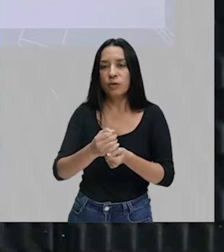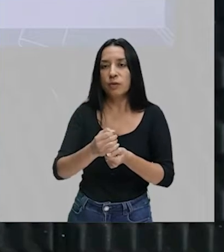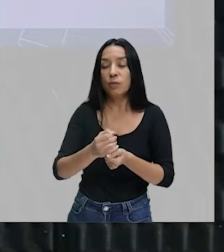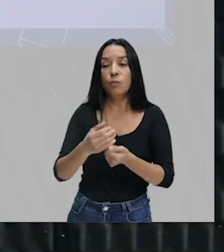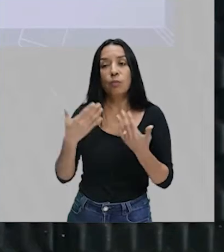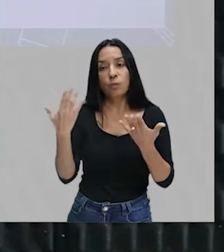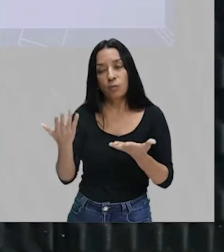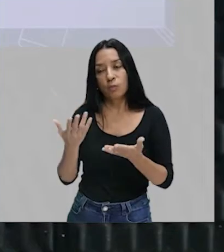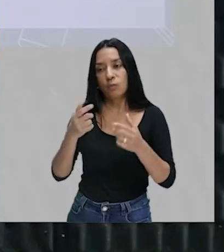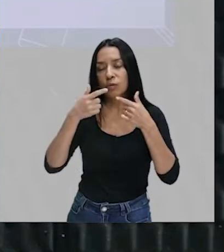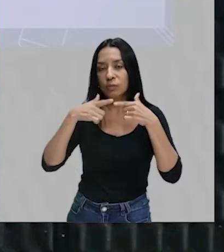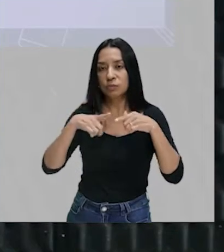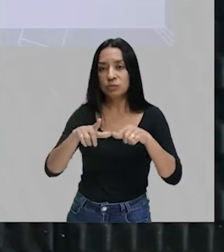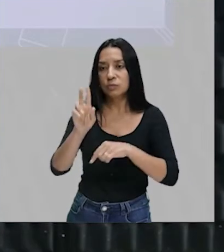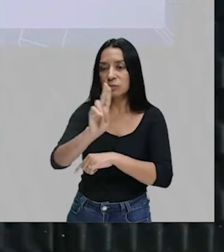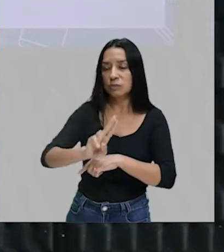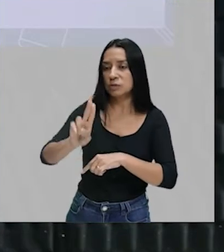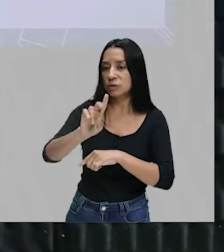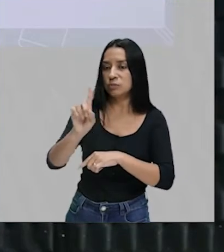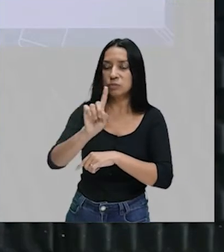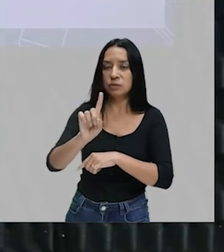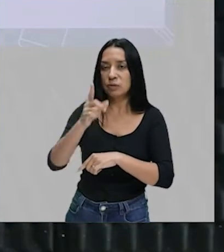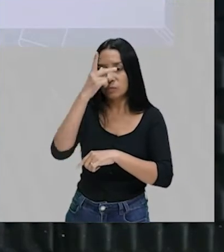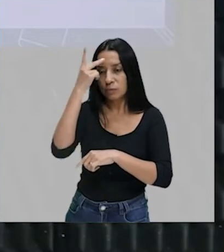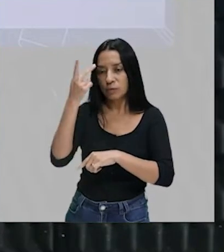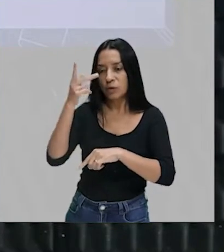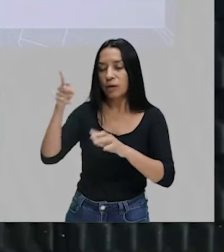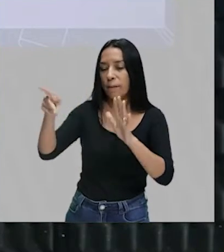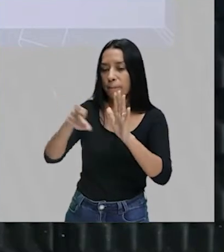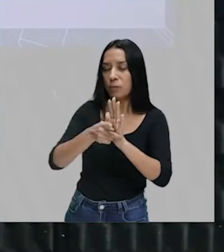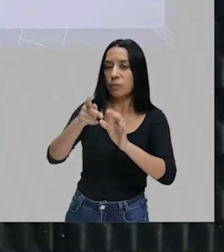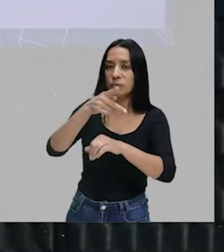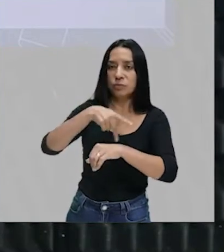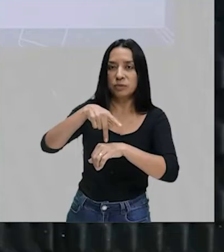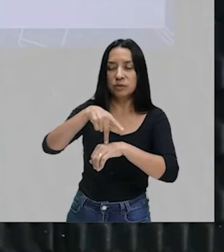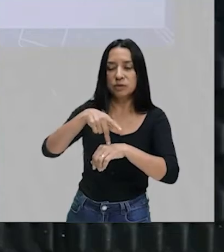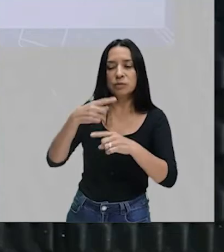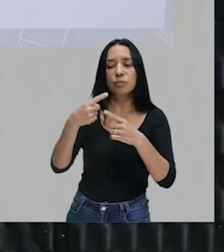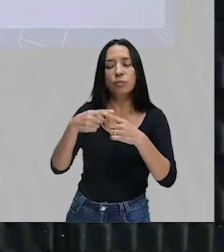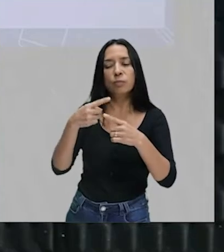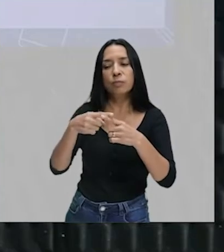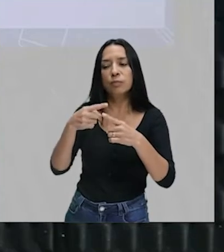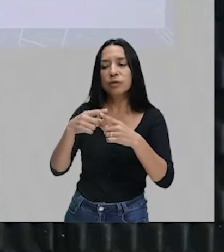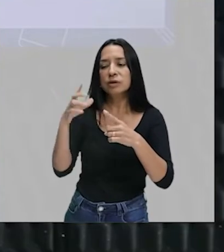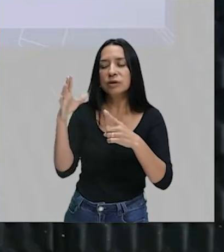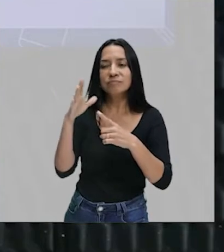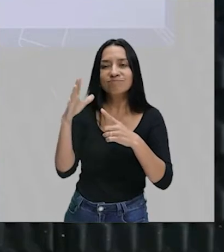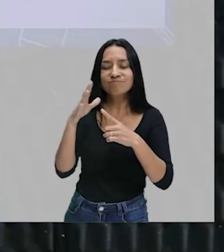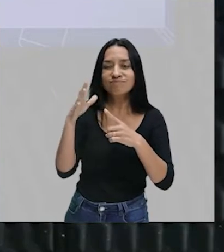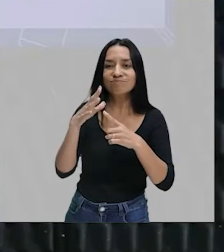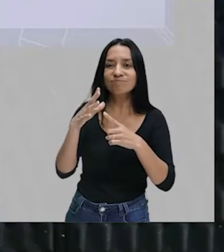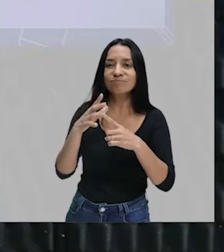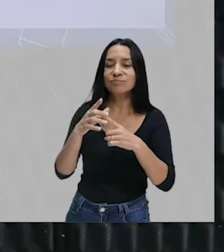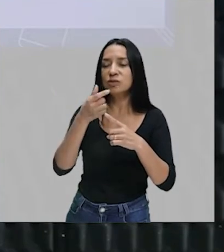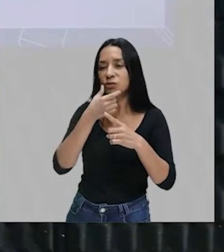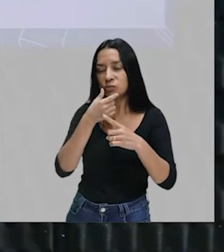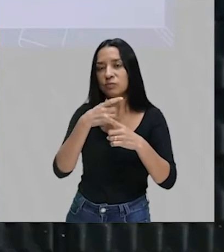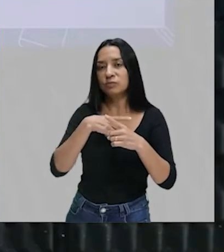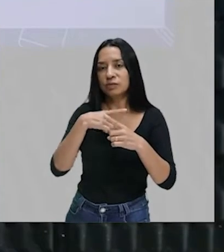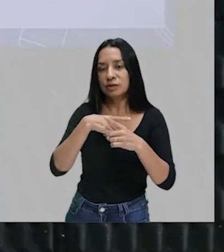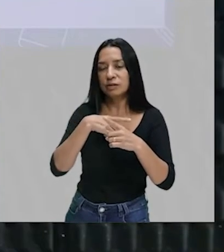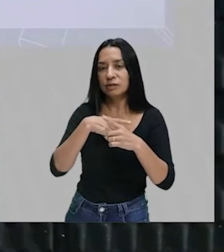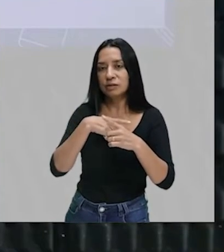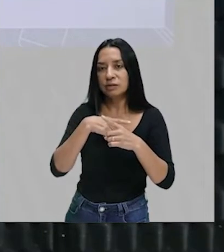nativos é justamente o inglês por quê que é o em e pela influência que os Estados Unidos possuem pela influência que o Reino